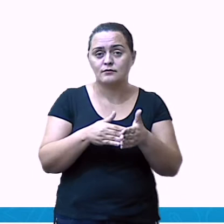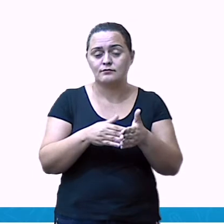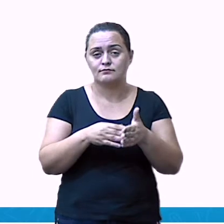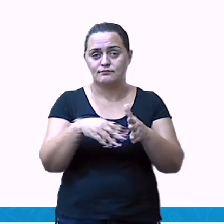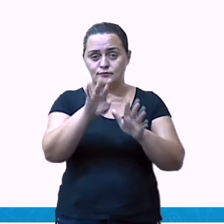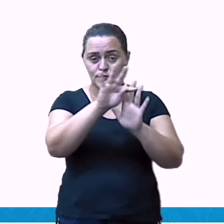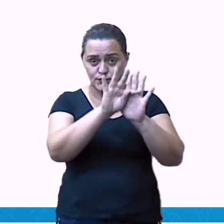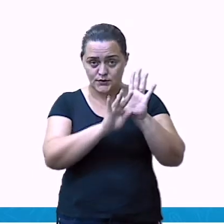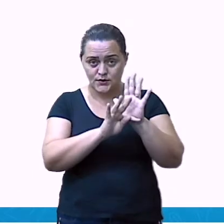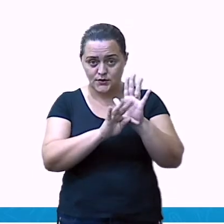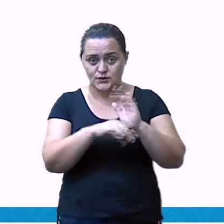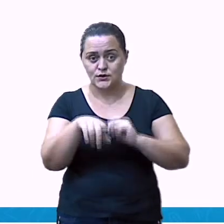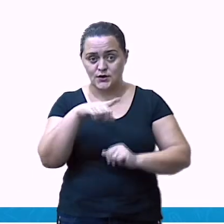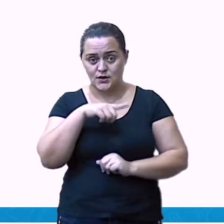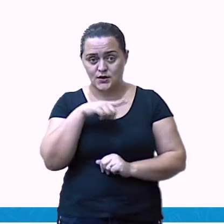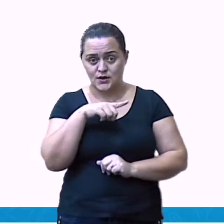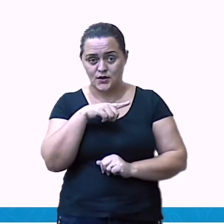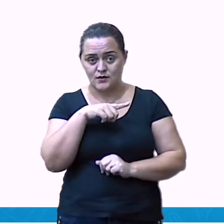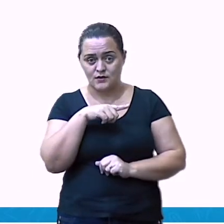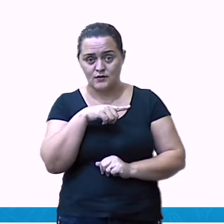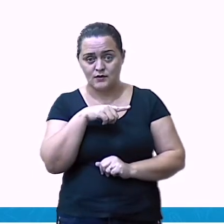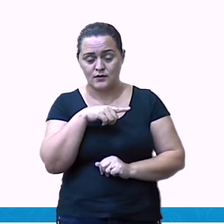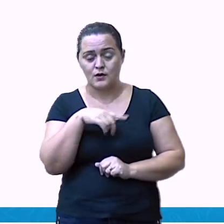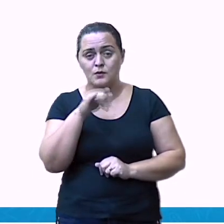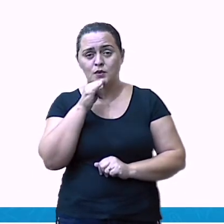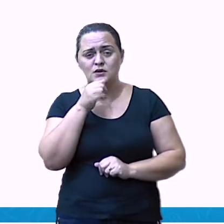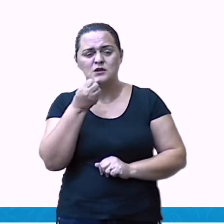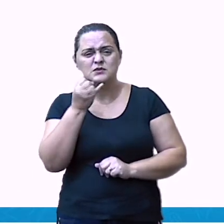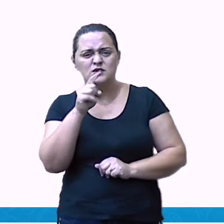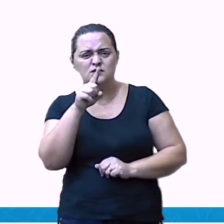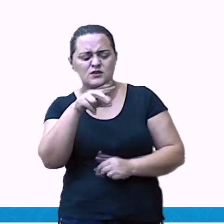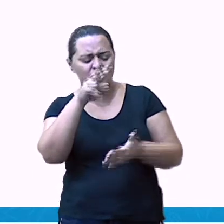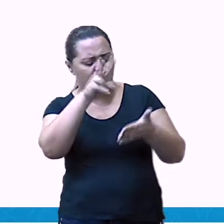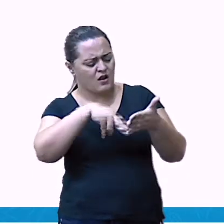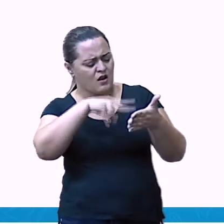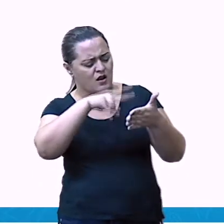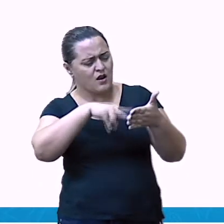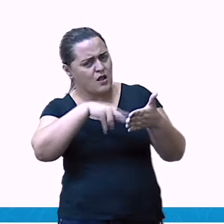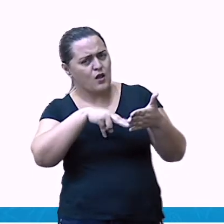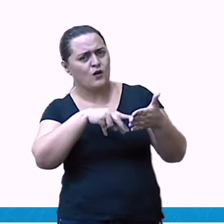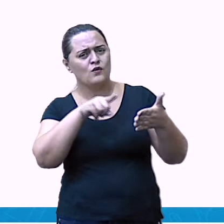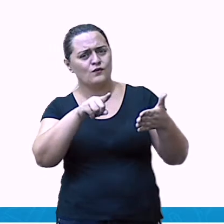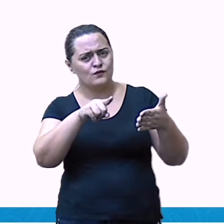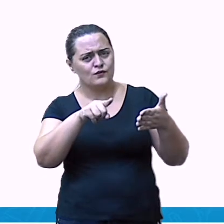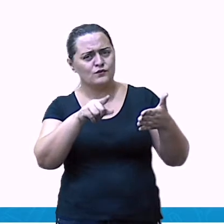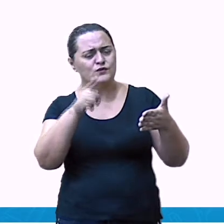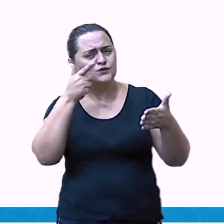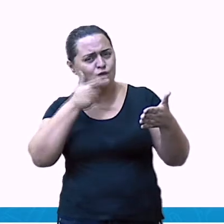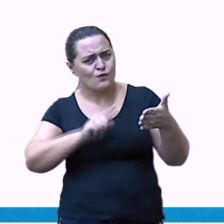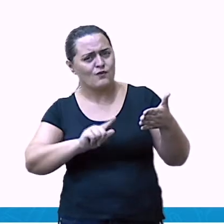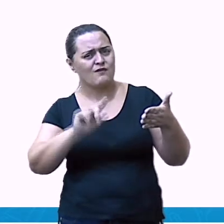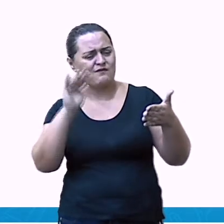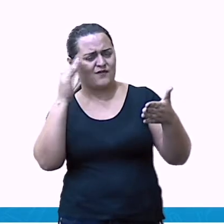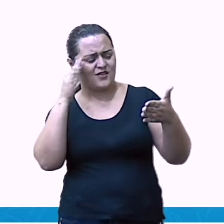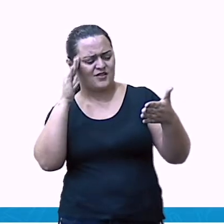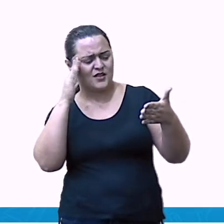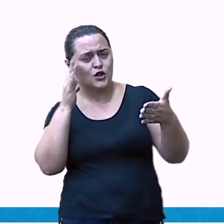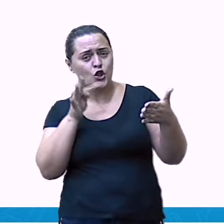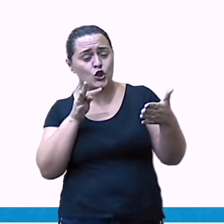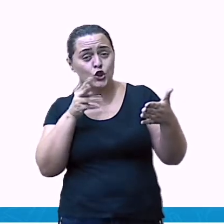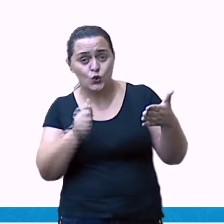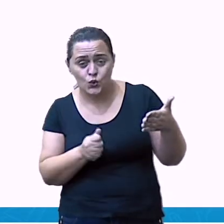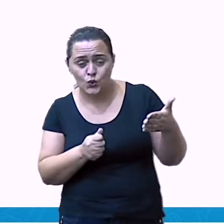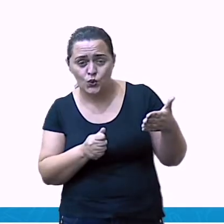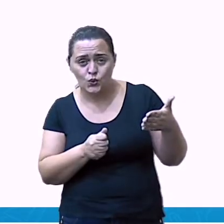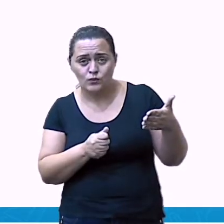coerência? Se você leu, você conseguiu compreender tudo numa sequência bacana? Aí você